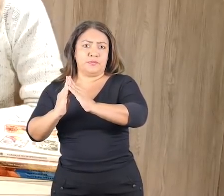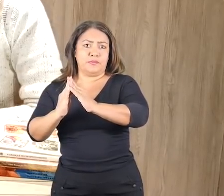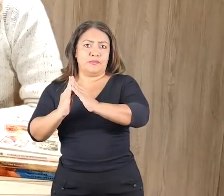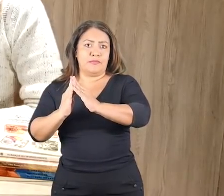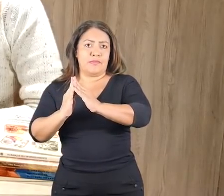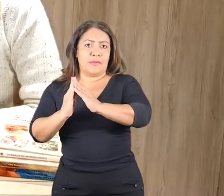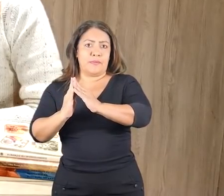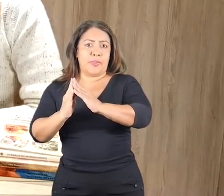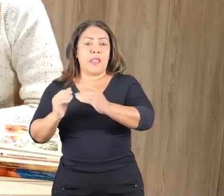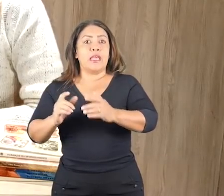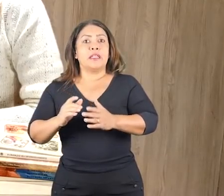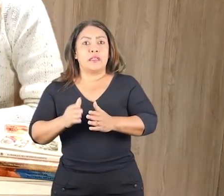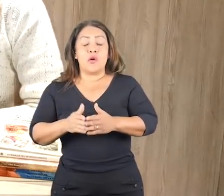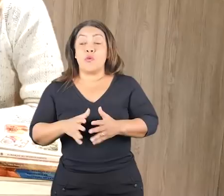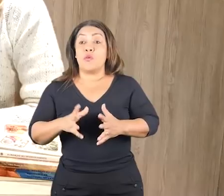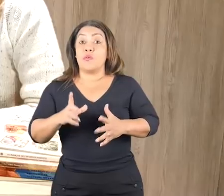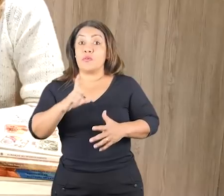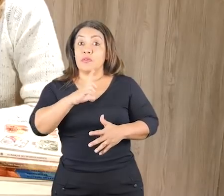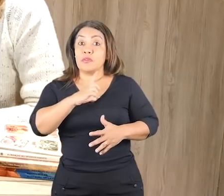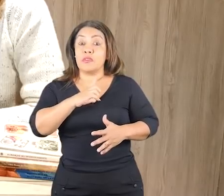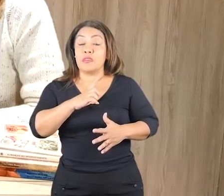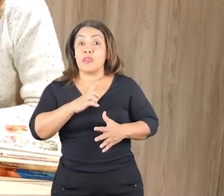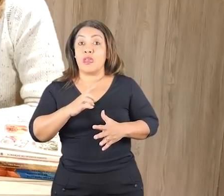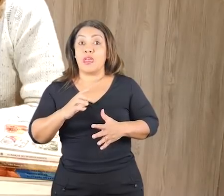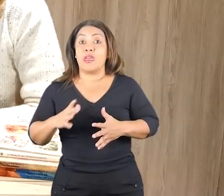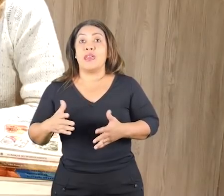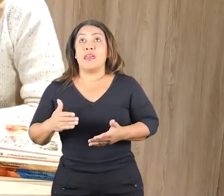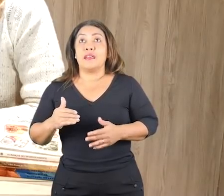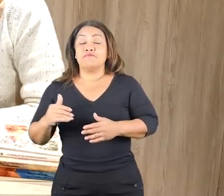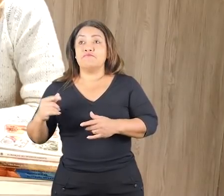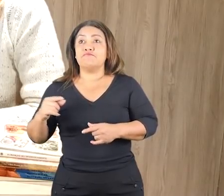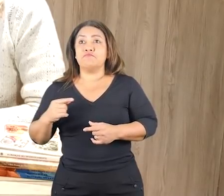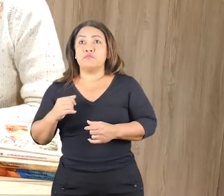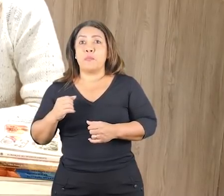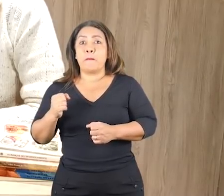a fim de assegurar um possível